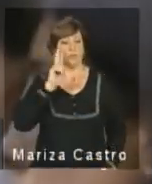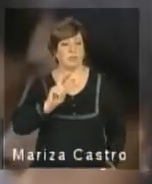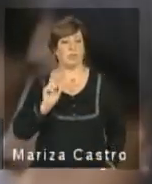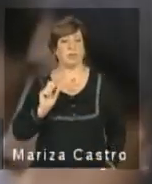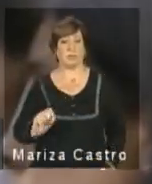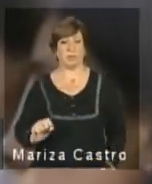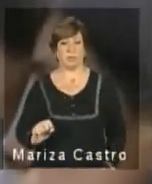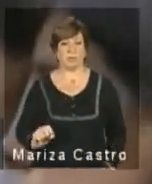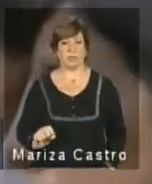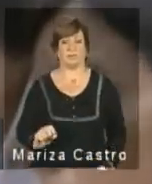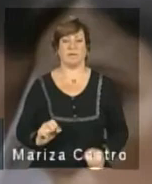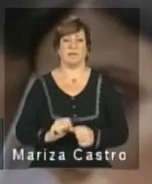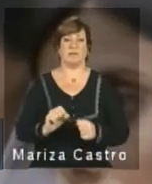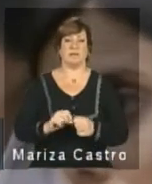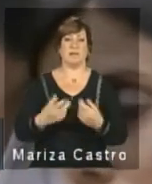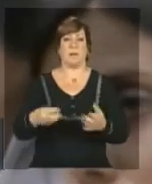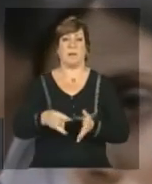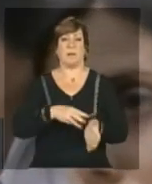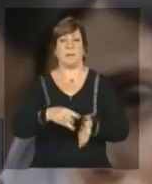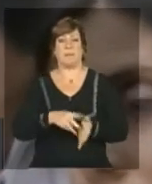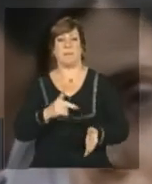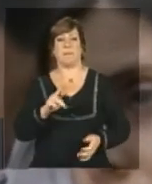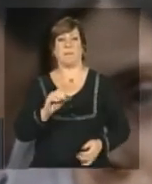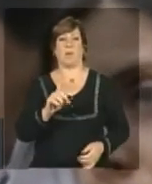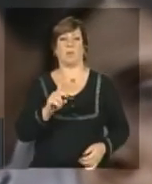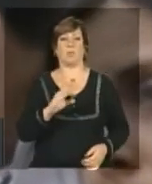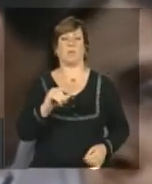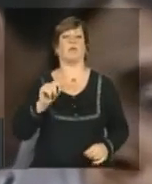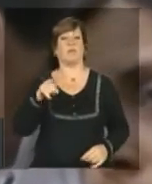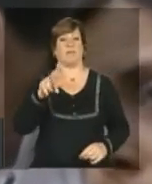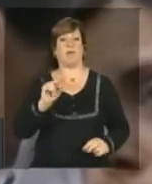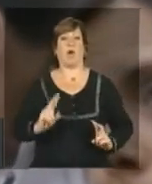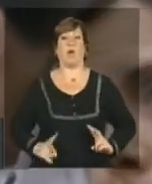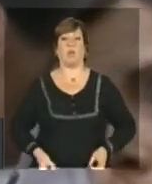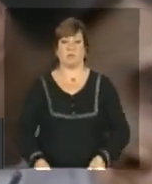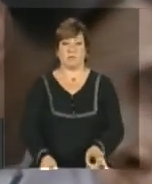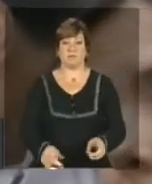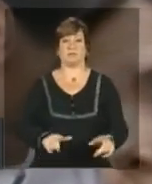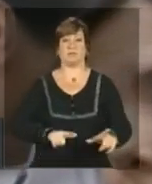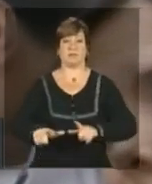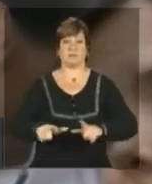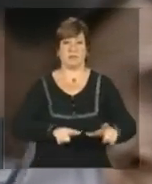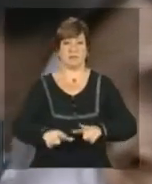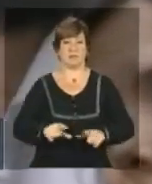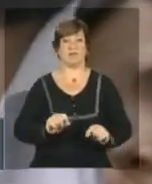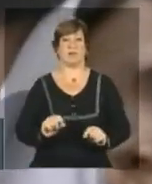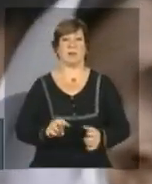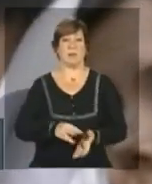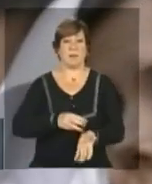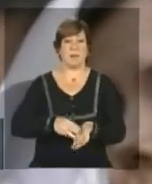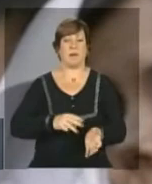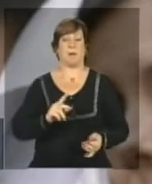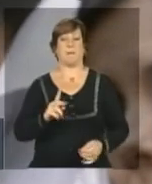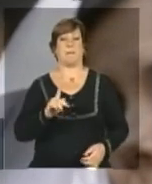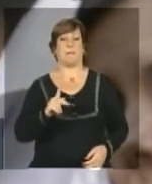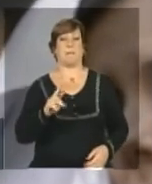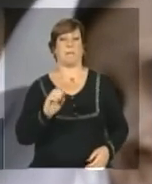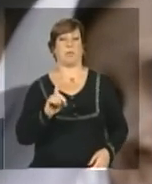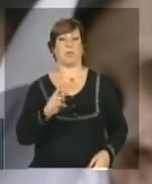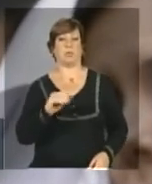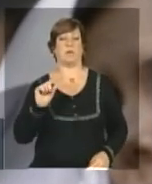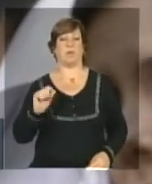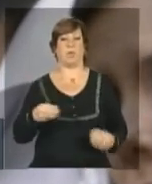a método de fazer métodos de produção. Eu só queria confirmar que você vai continuar a trabalhar com métodos de produção e se já tem um